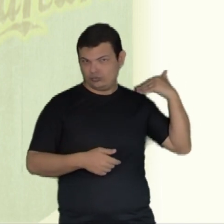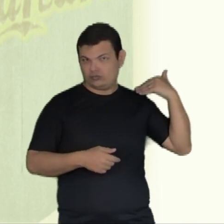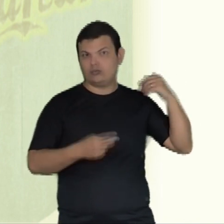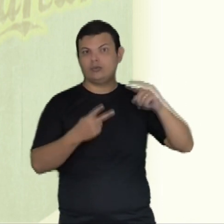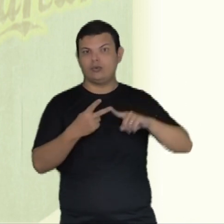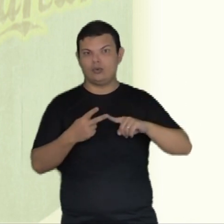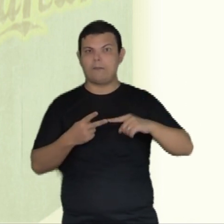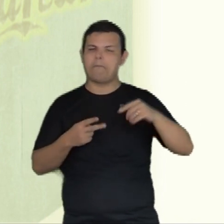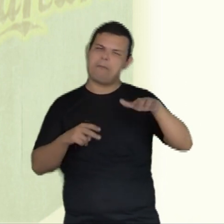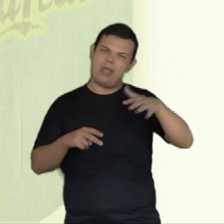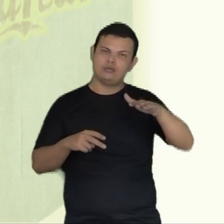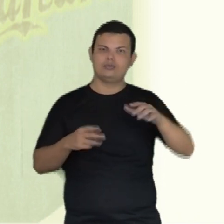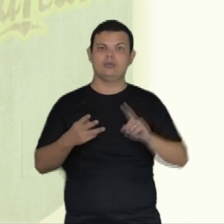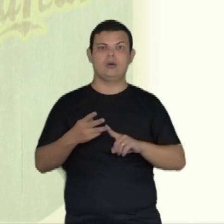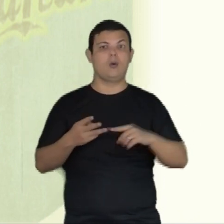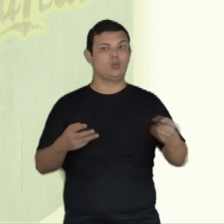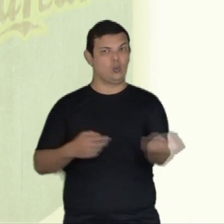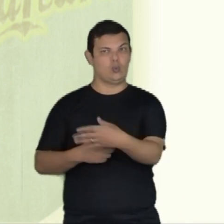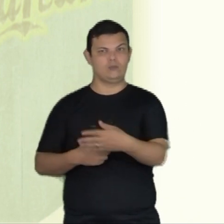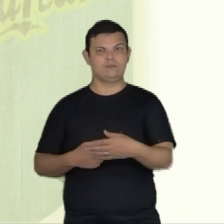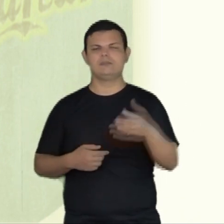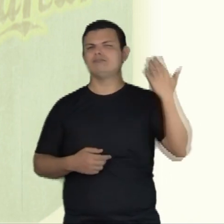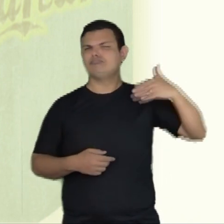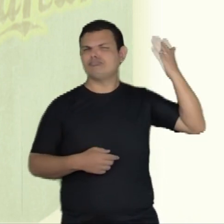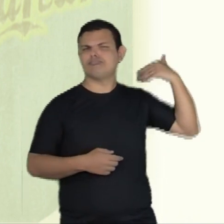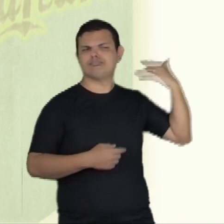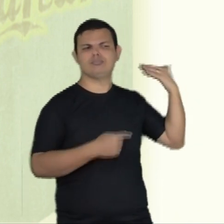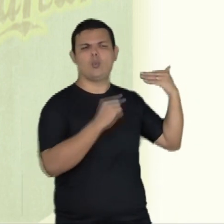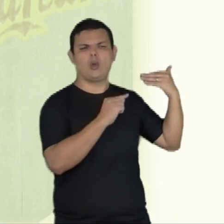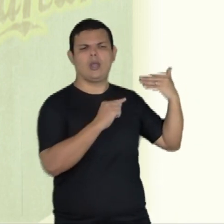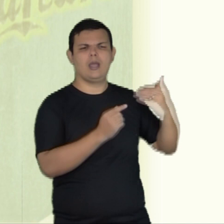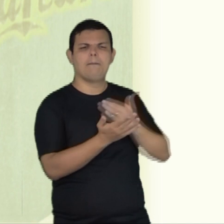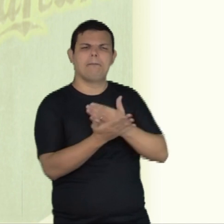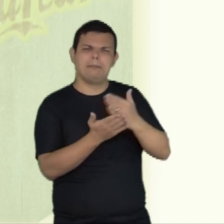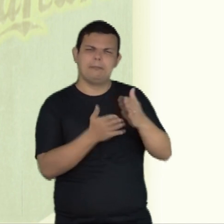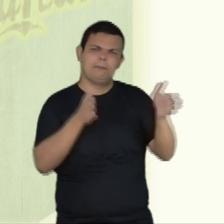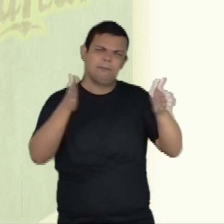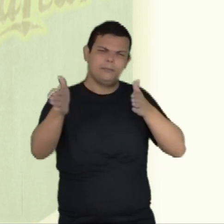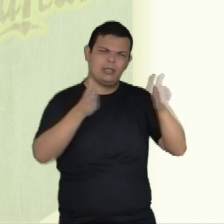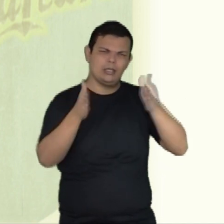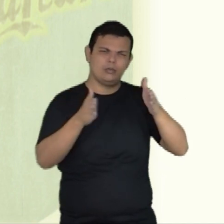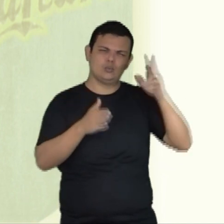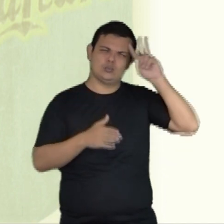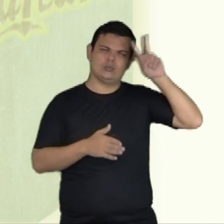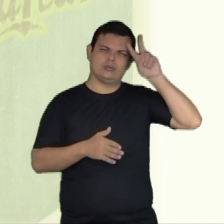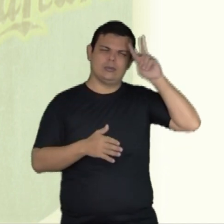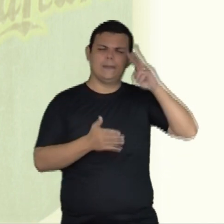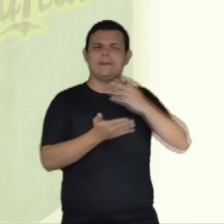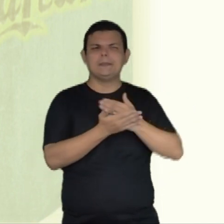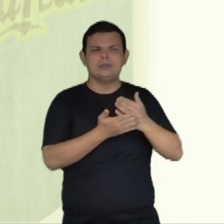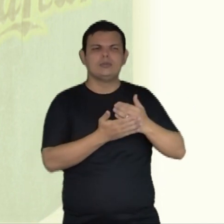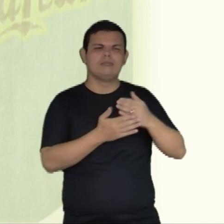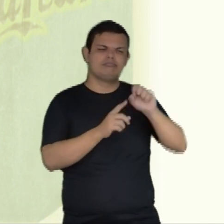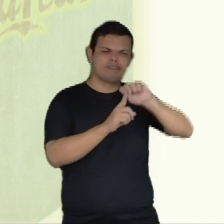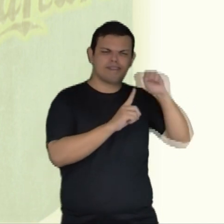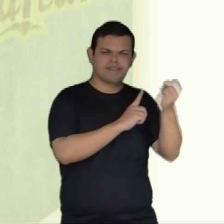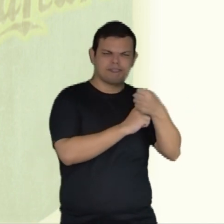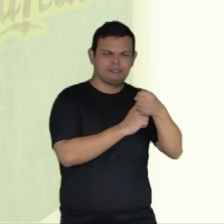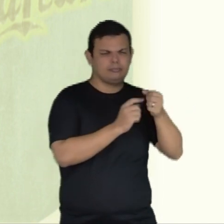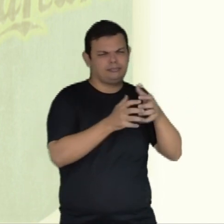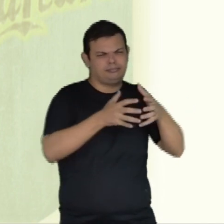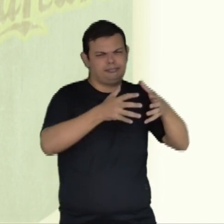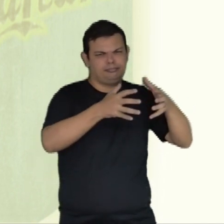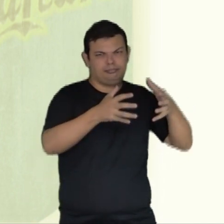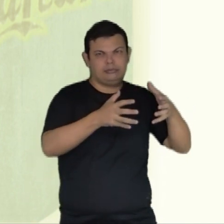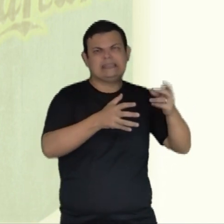lá, Antiguidade. A Antiguidade foi o período na história da humanidade em que surgiram os primeiros povos civilizados, também chamada de